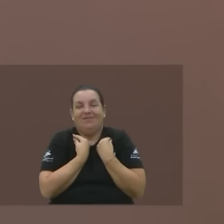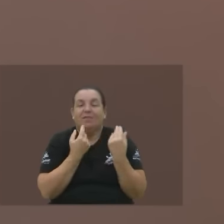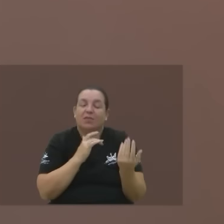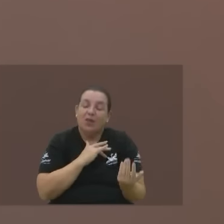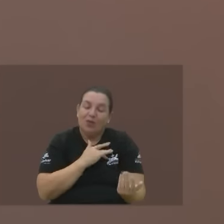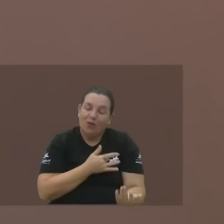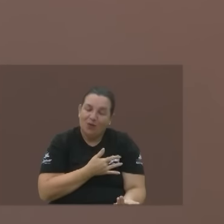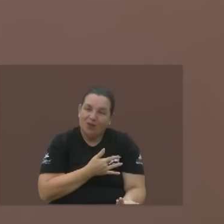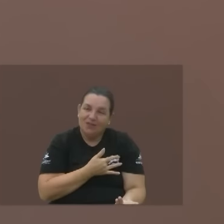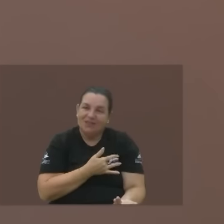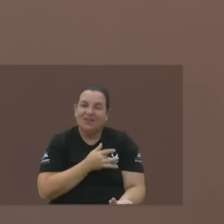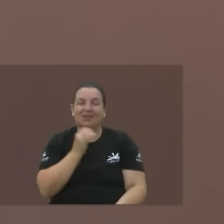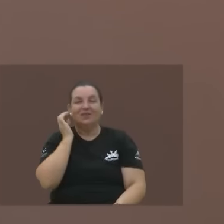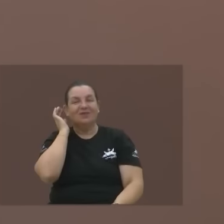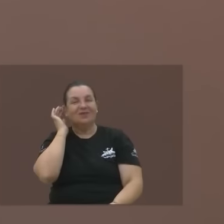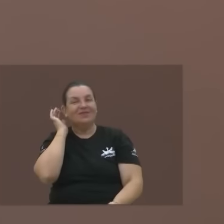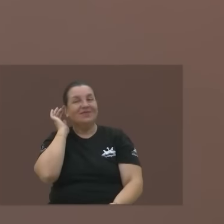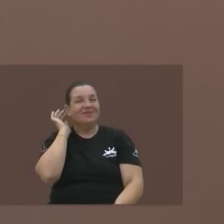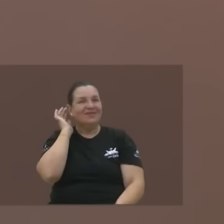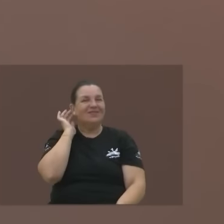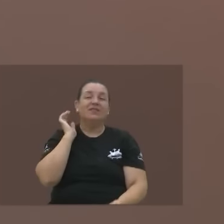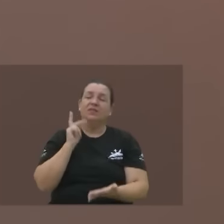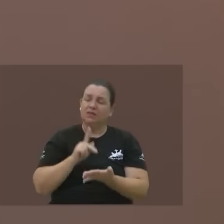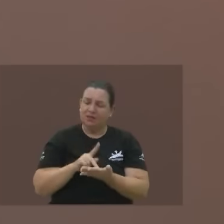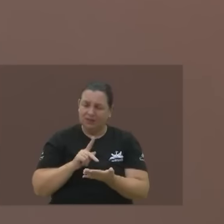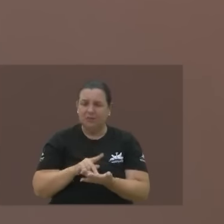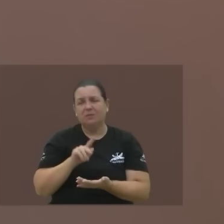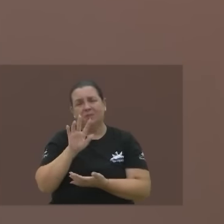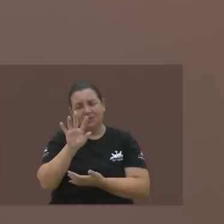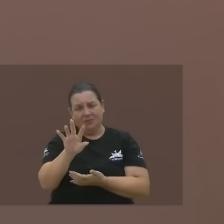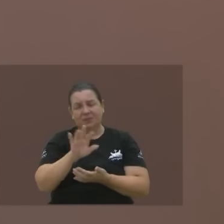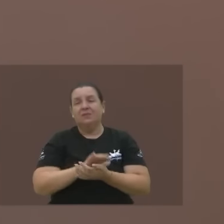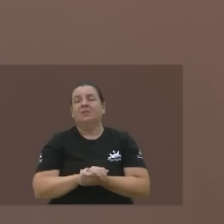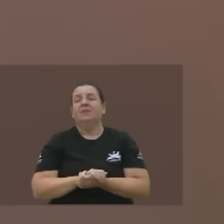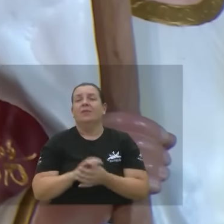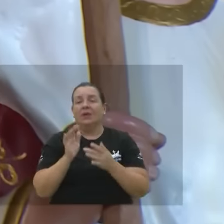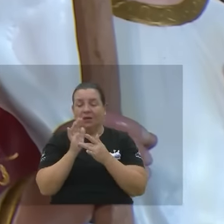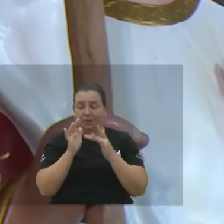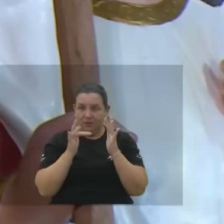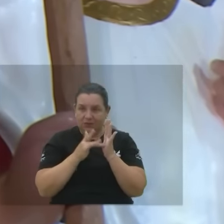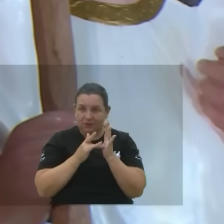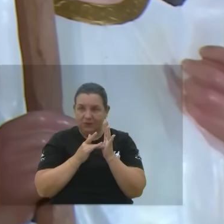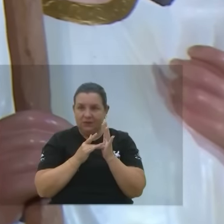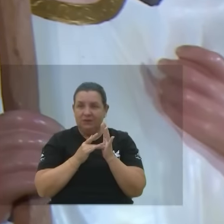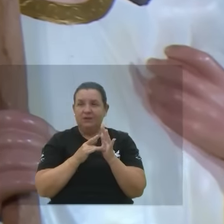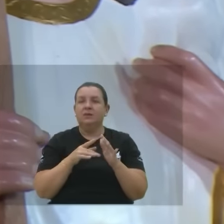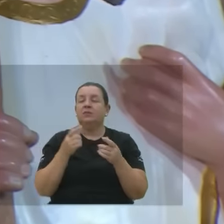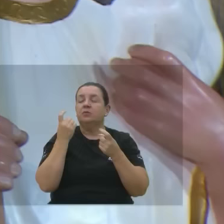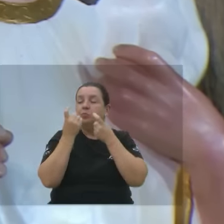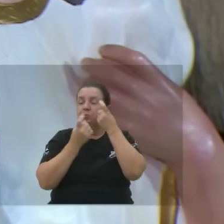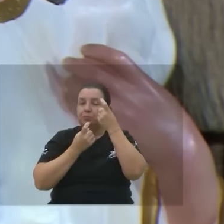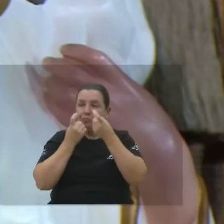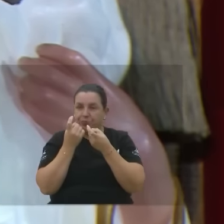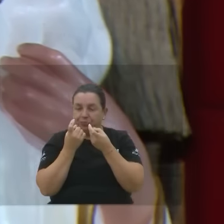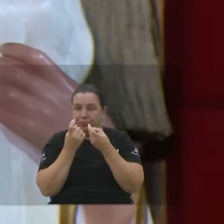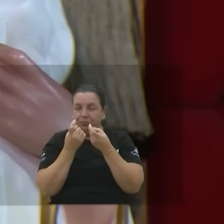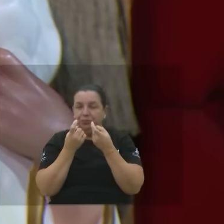piedosa. De fato é isto, Jesus que se importa em